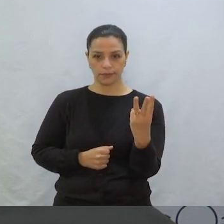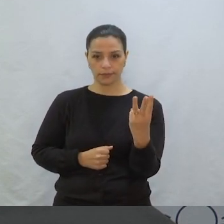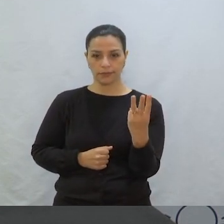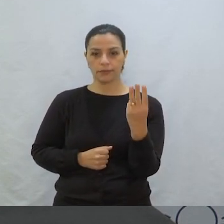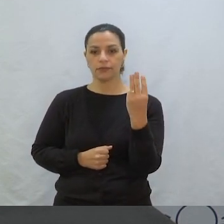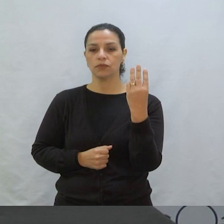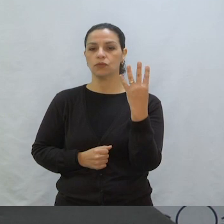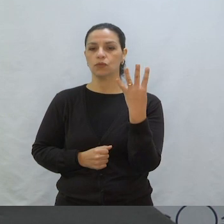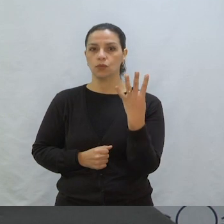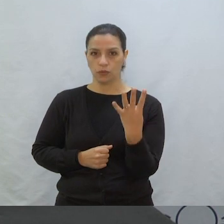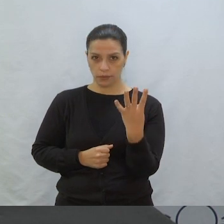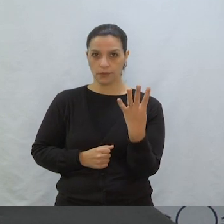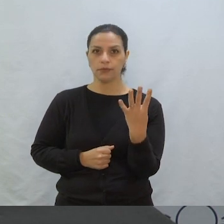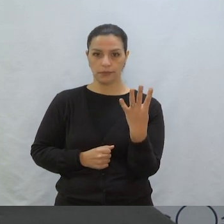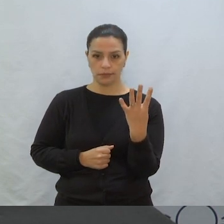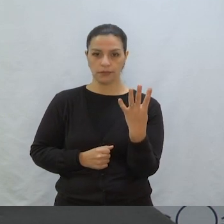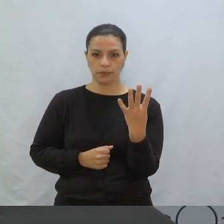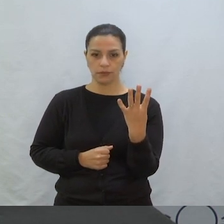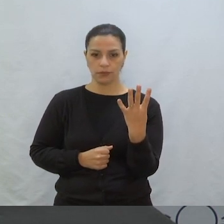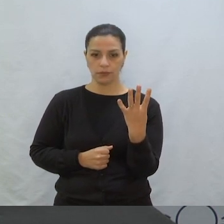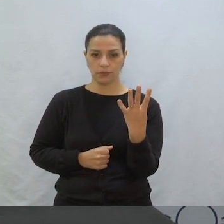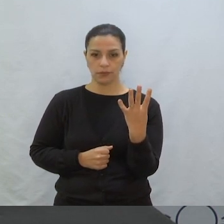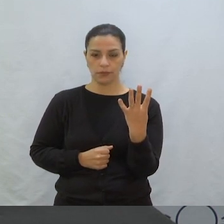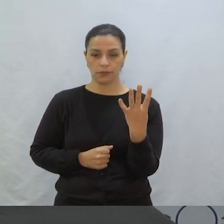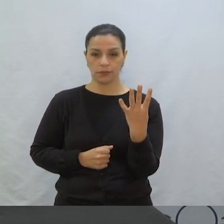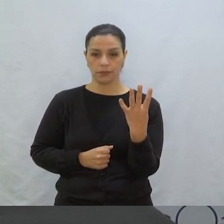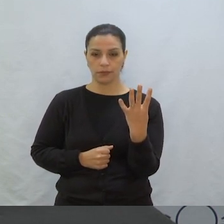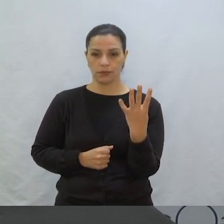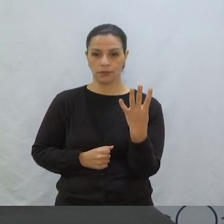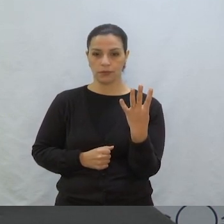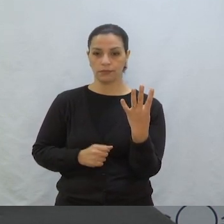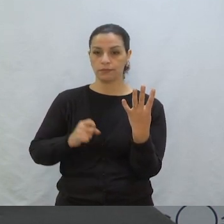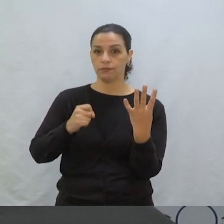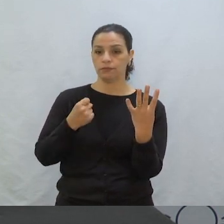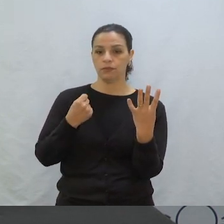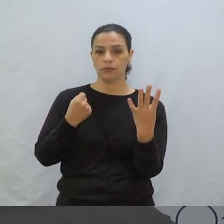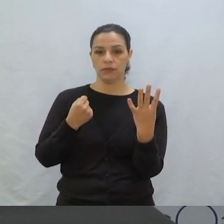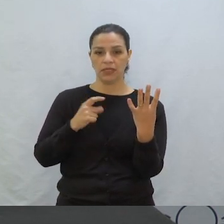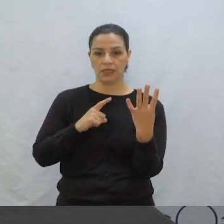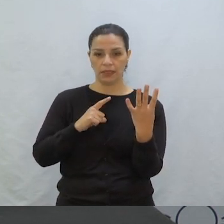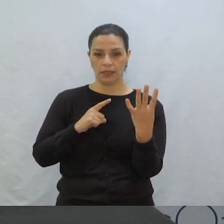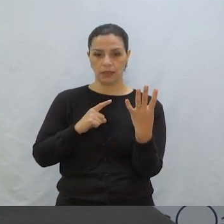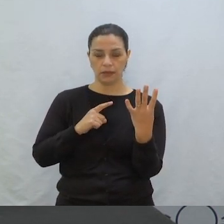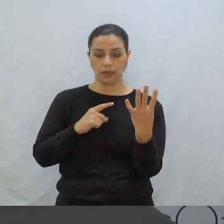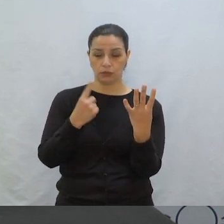2, 3, 4. Mais 2.